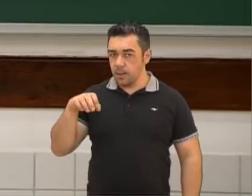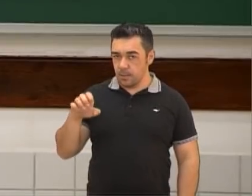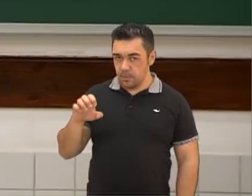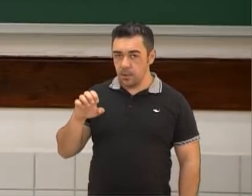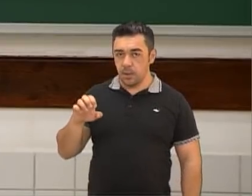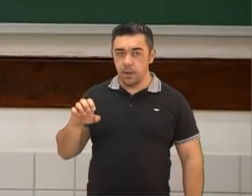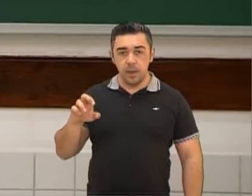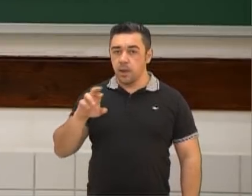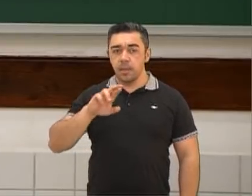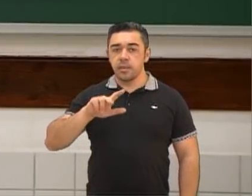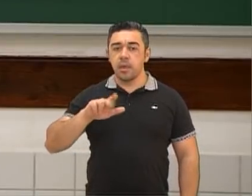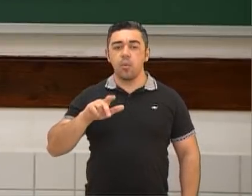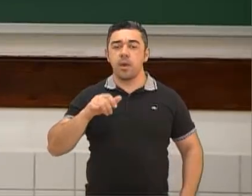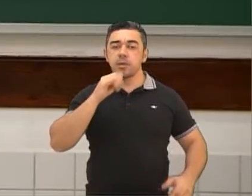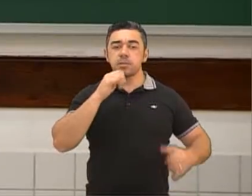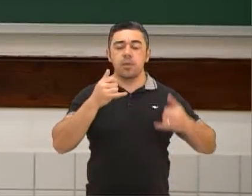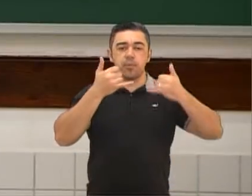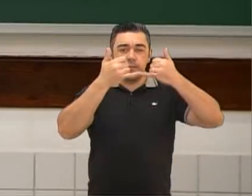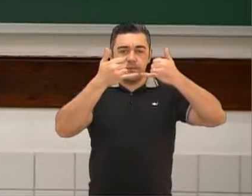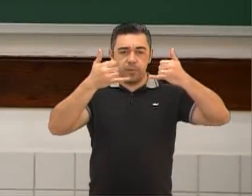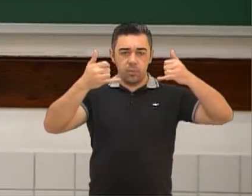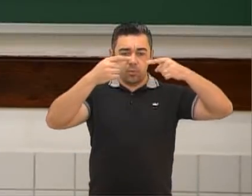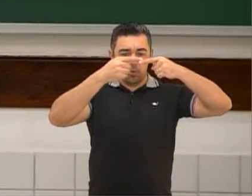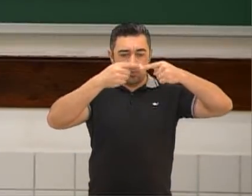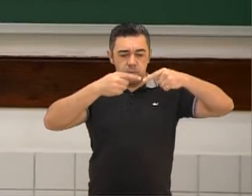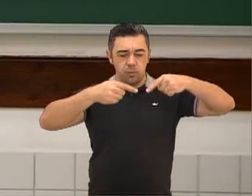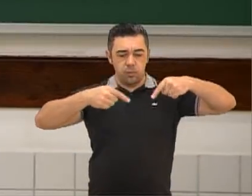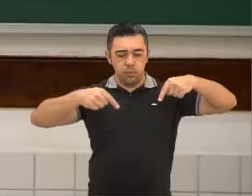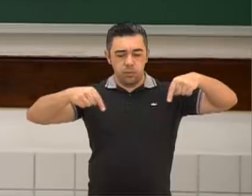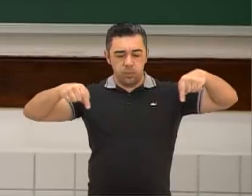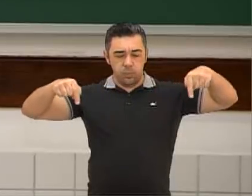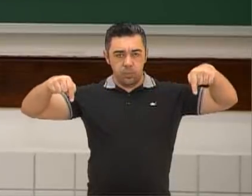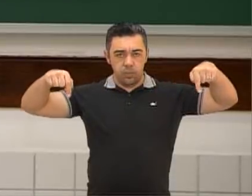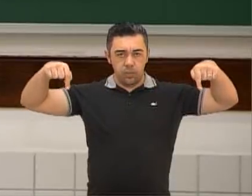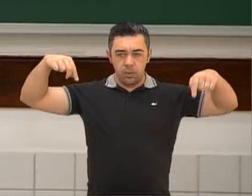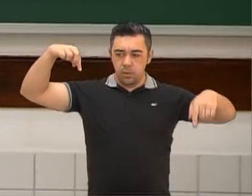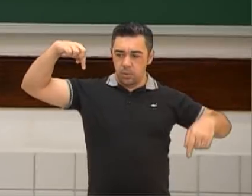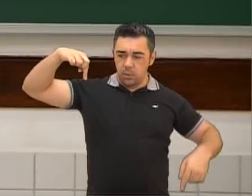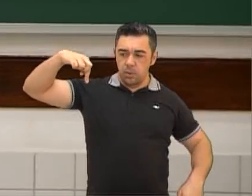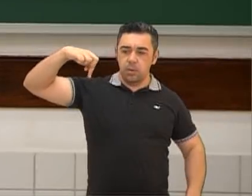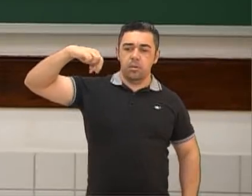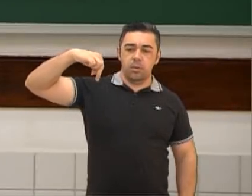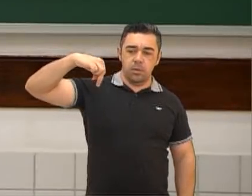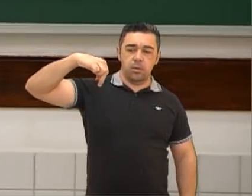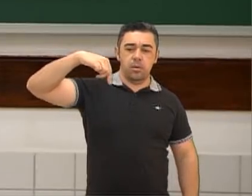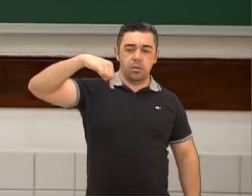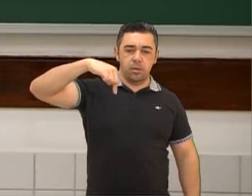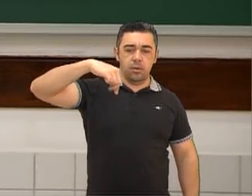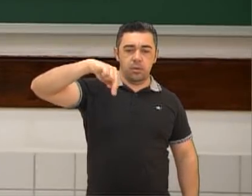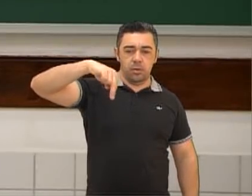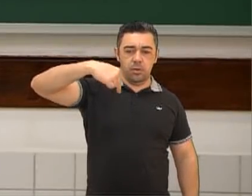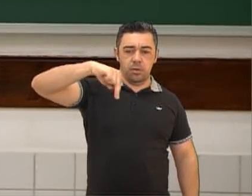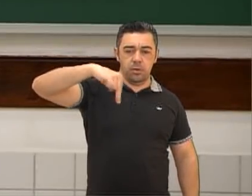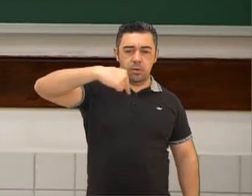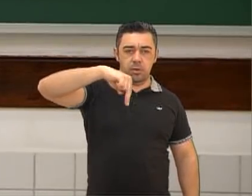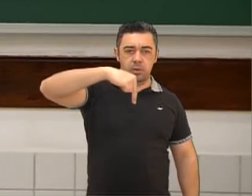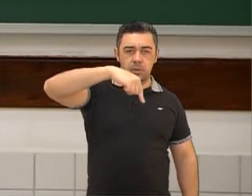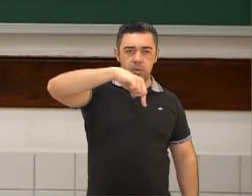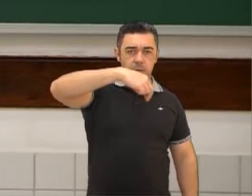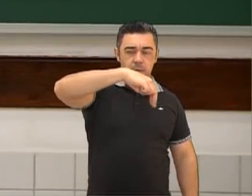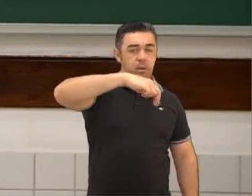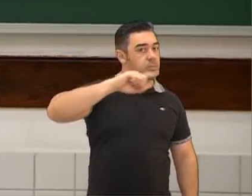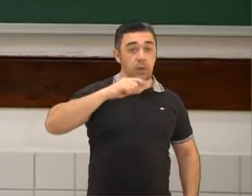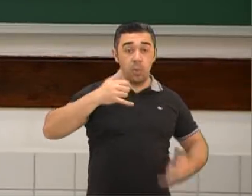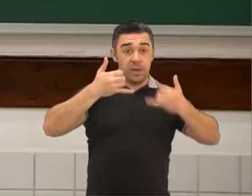vai formar aquela barriga, né? Ele não desce, ele se mantém esticado. Então